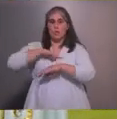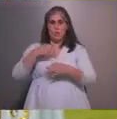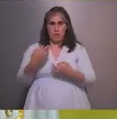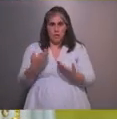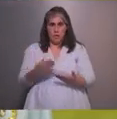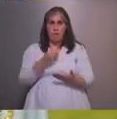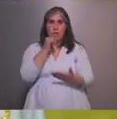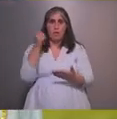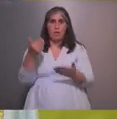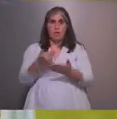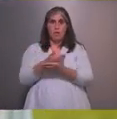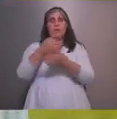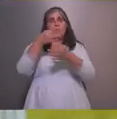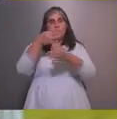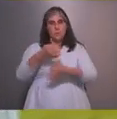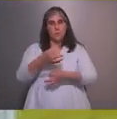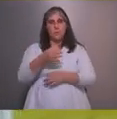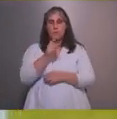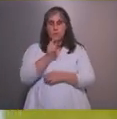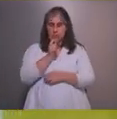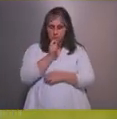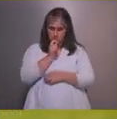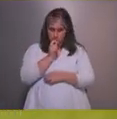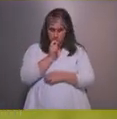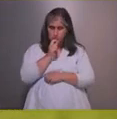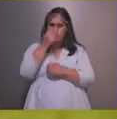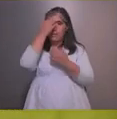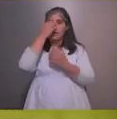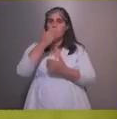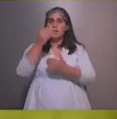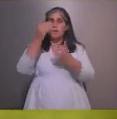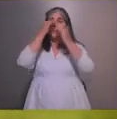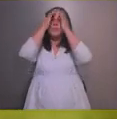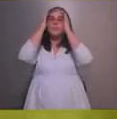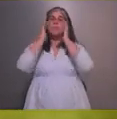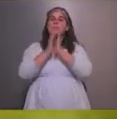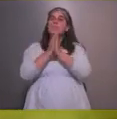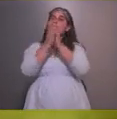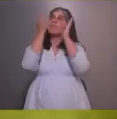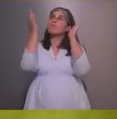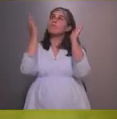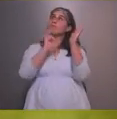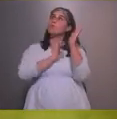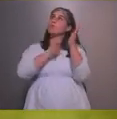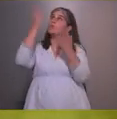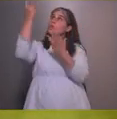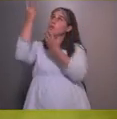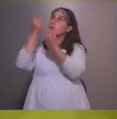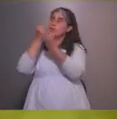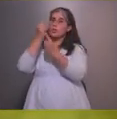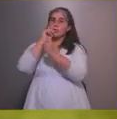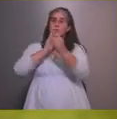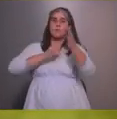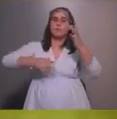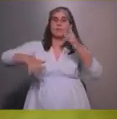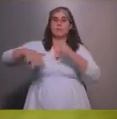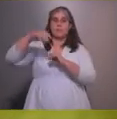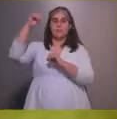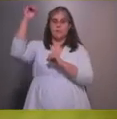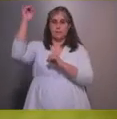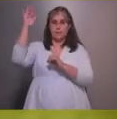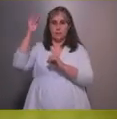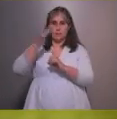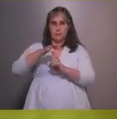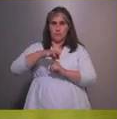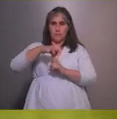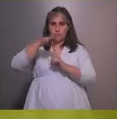Amém. Ave Maria, cheia de graça, o Senhor é convosco. Bendita sois vós entre as mulheres,